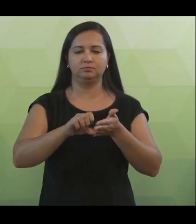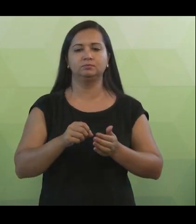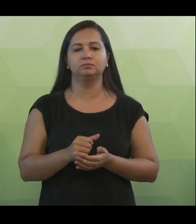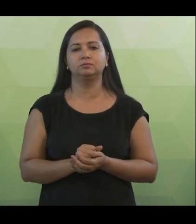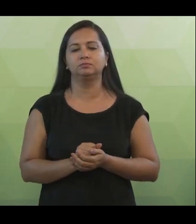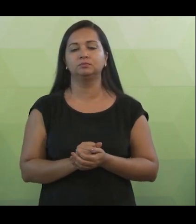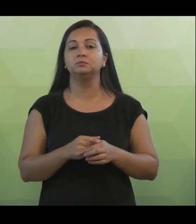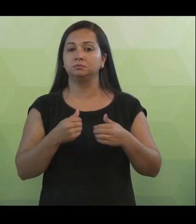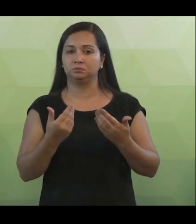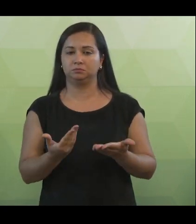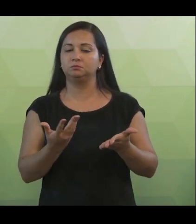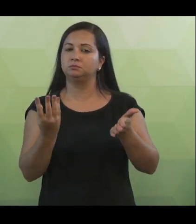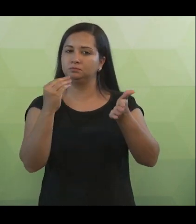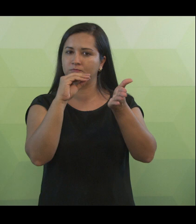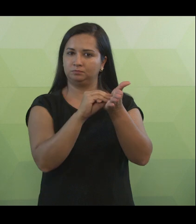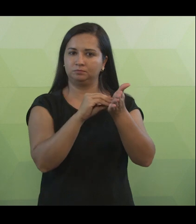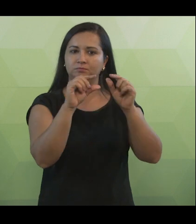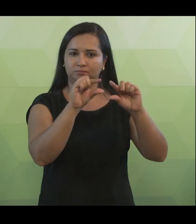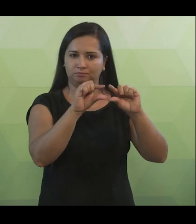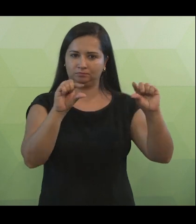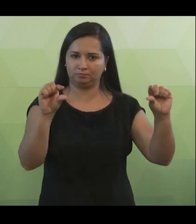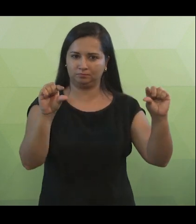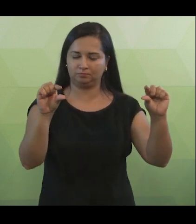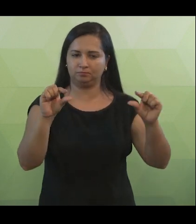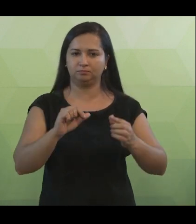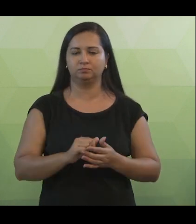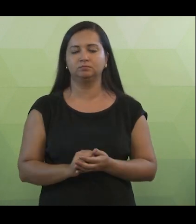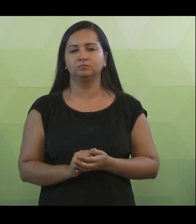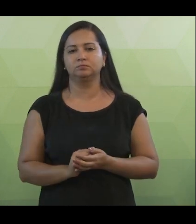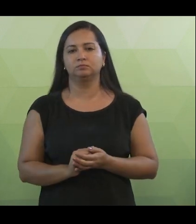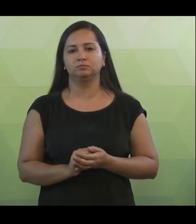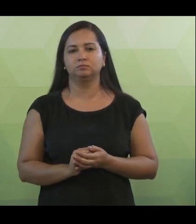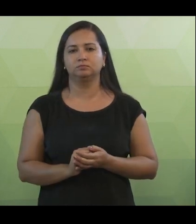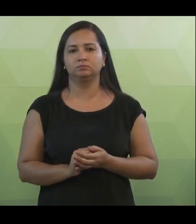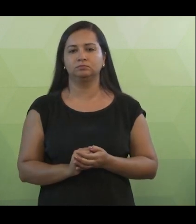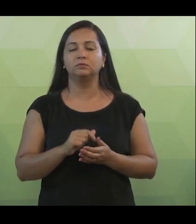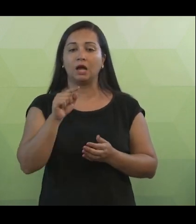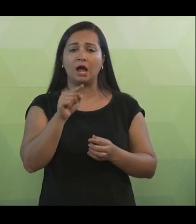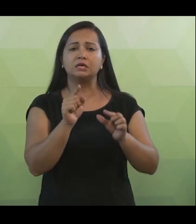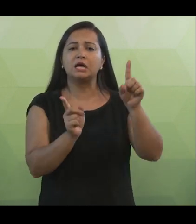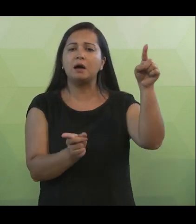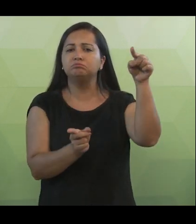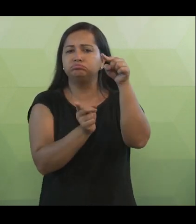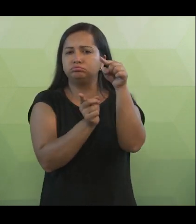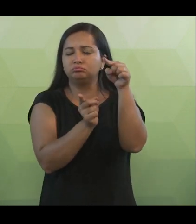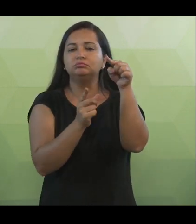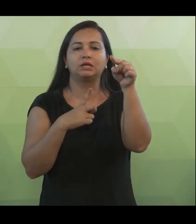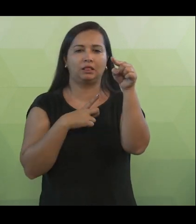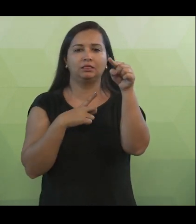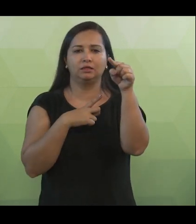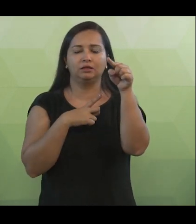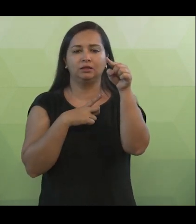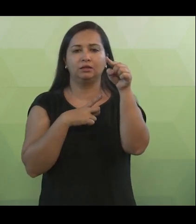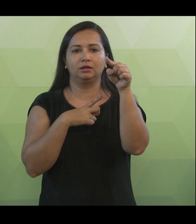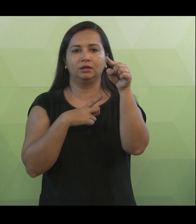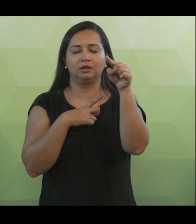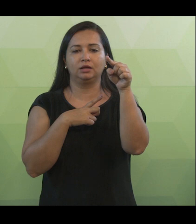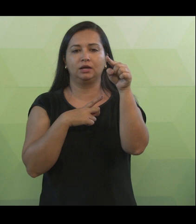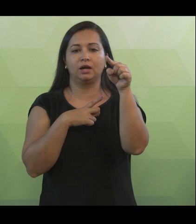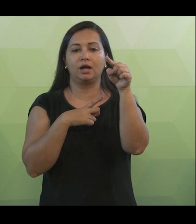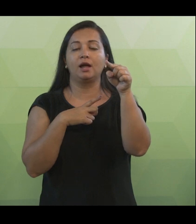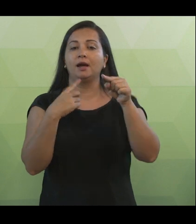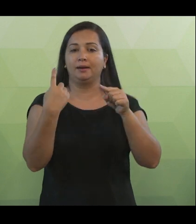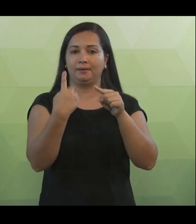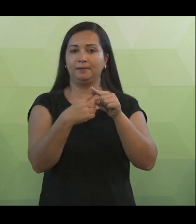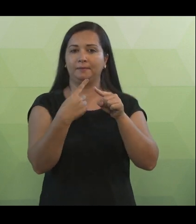Implemente esse código nesse arquivo. Esse arquivo é bem pequenininho. Ele apenas